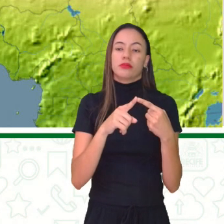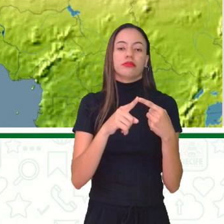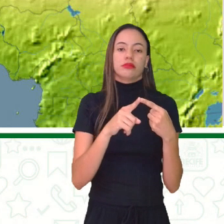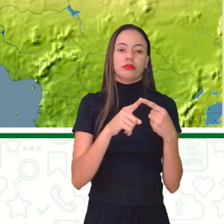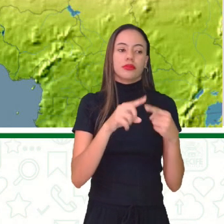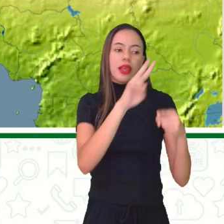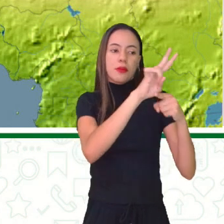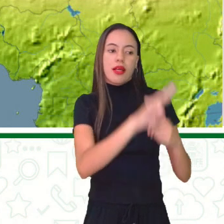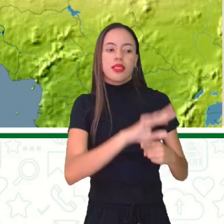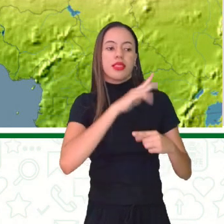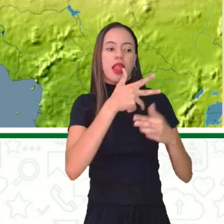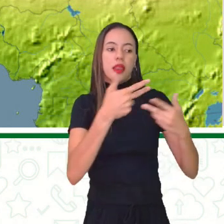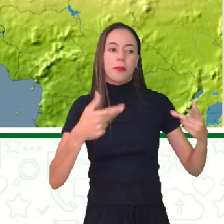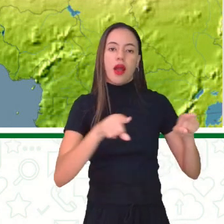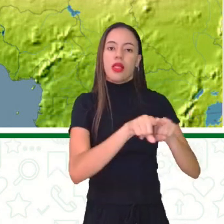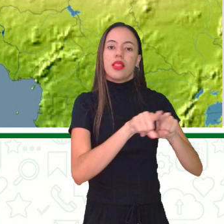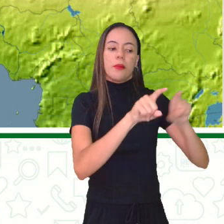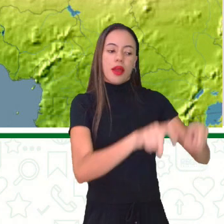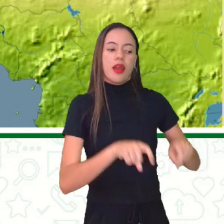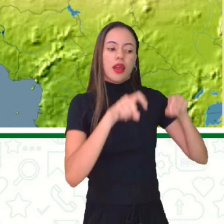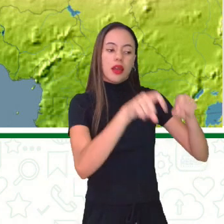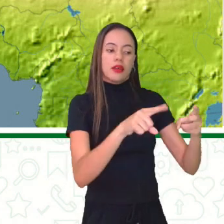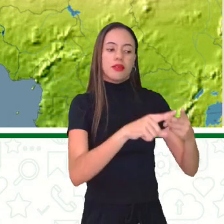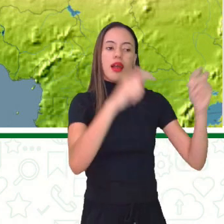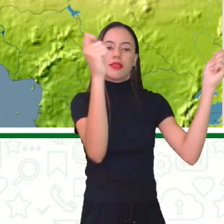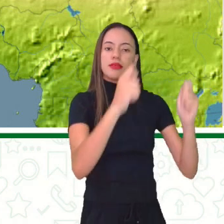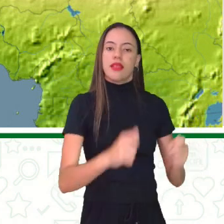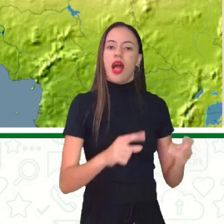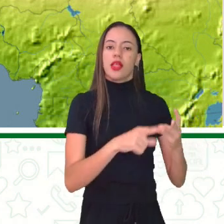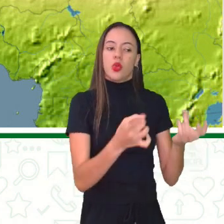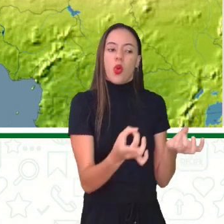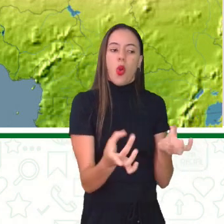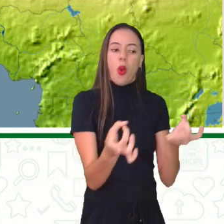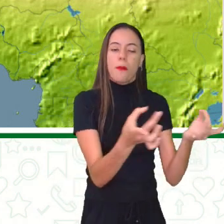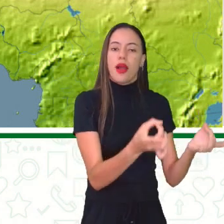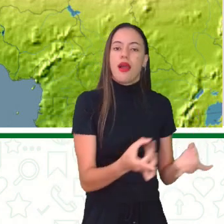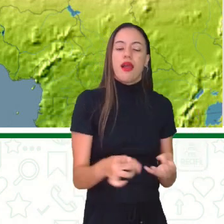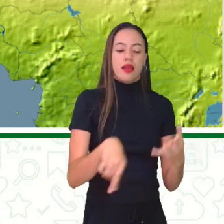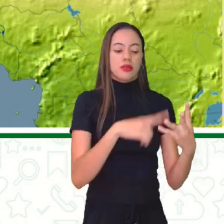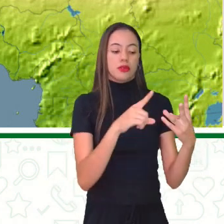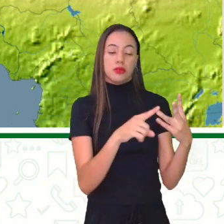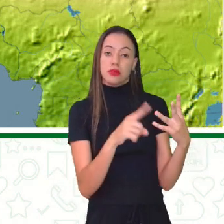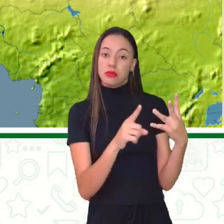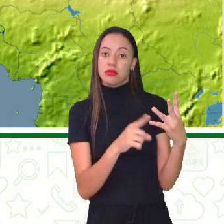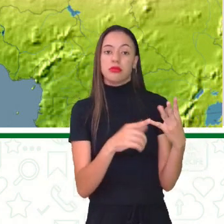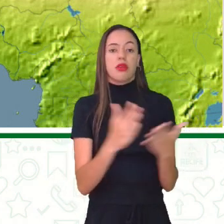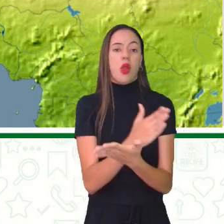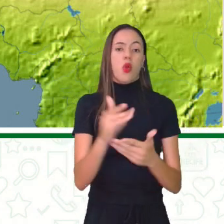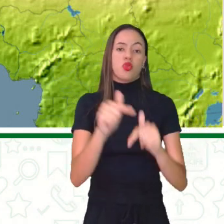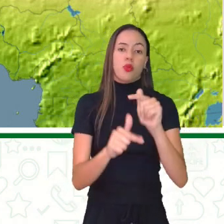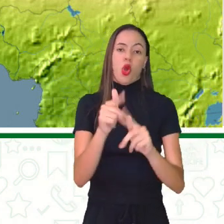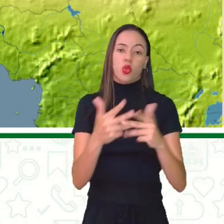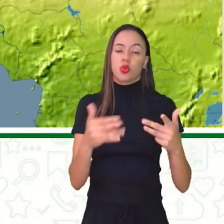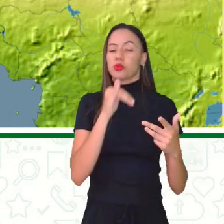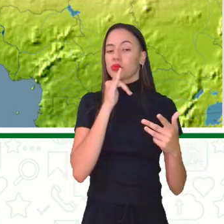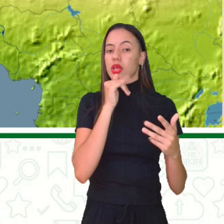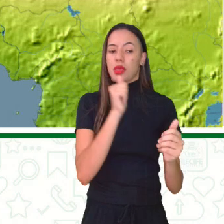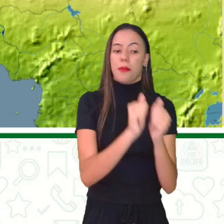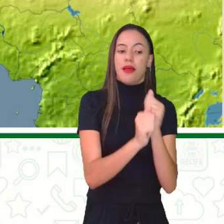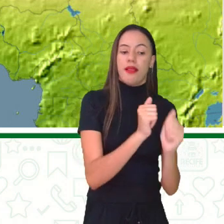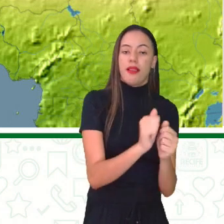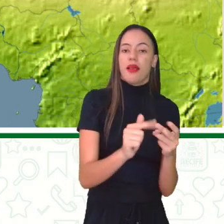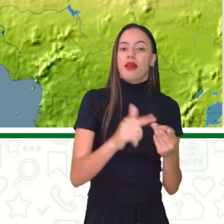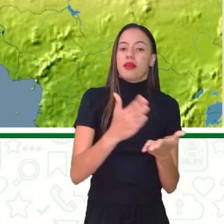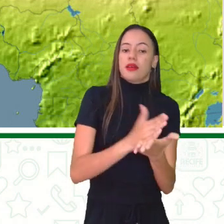criação de animais, artesanato, comércio e cultivavam alguns produtos, como o arroz, o inhame,